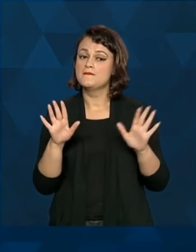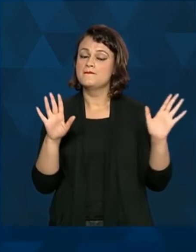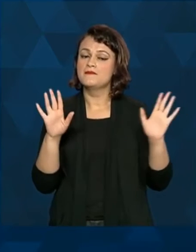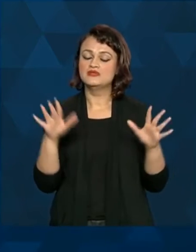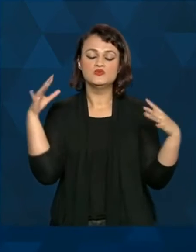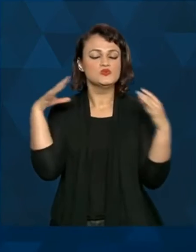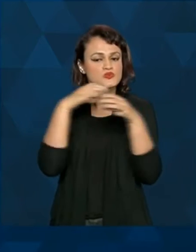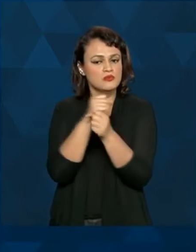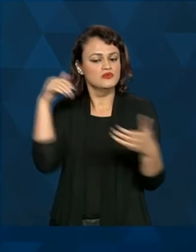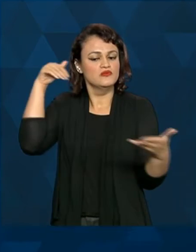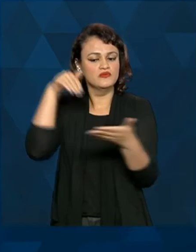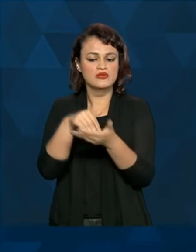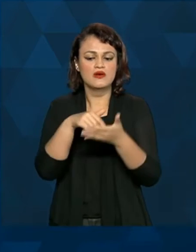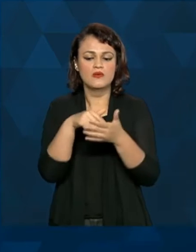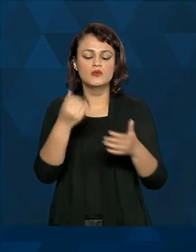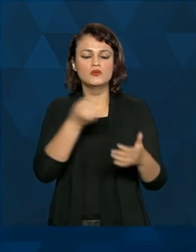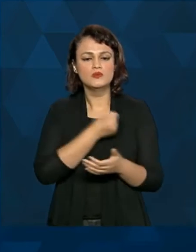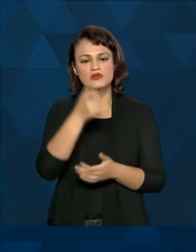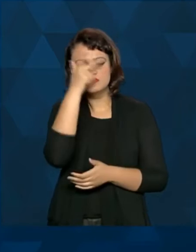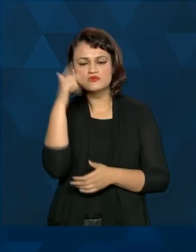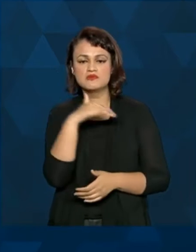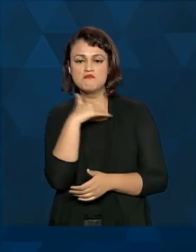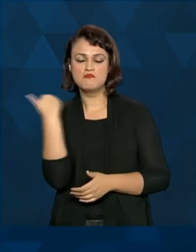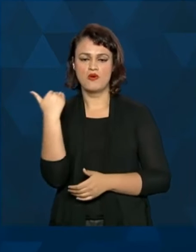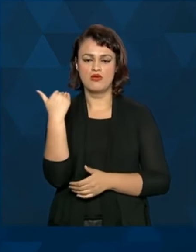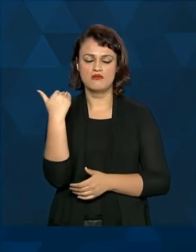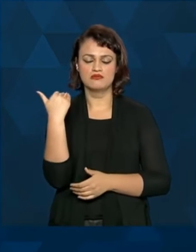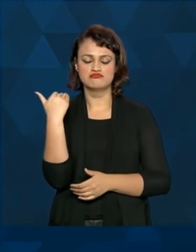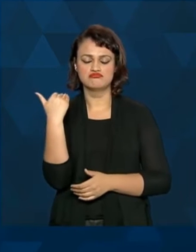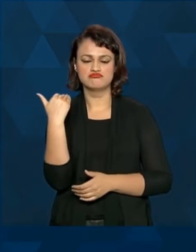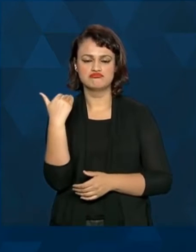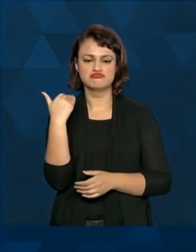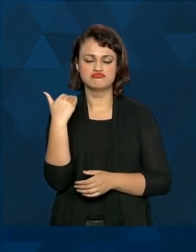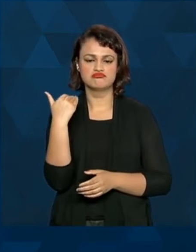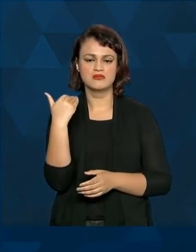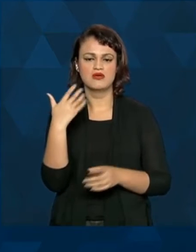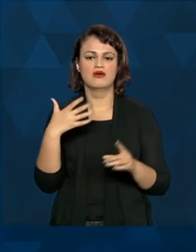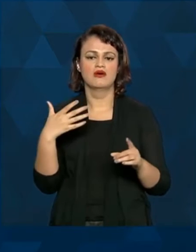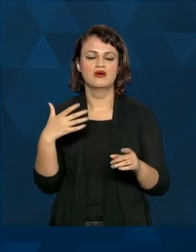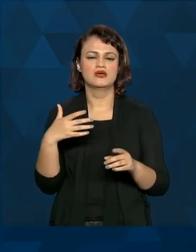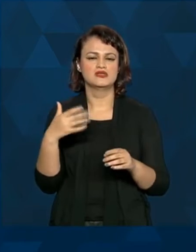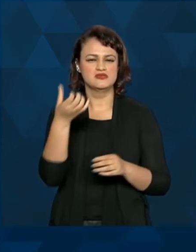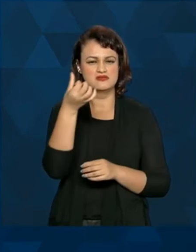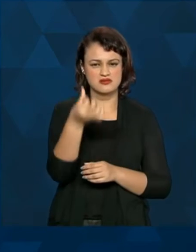o total faz um número de óbitos por síndrome respiratória aguda grave, de